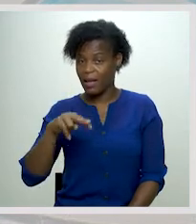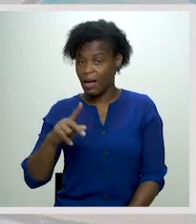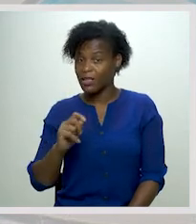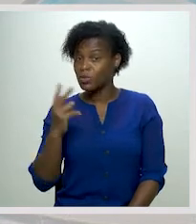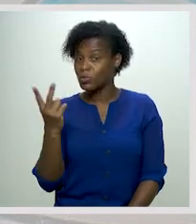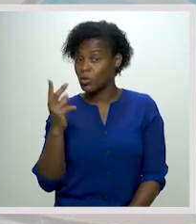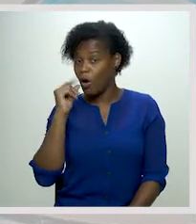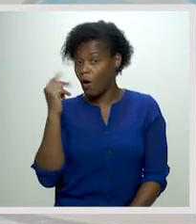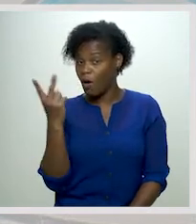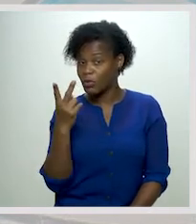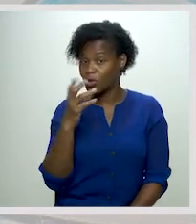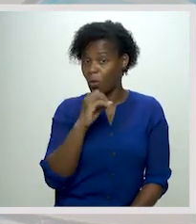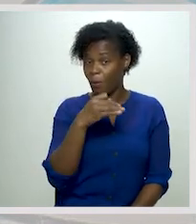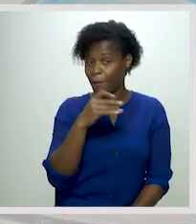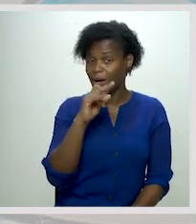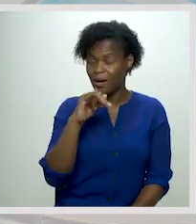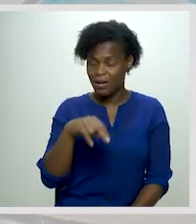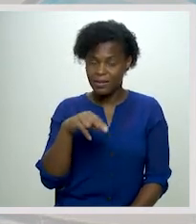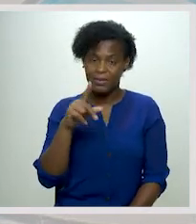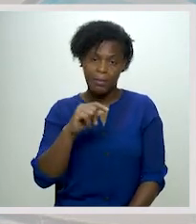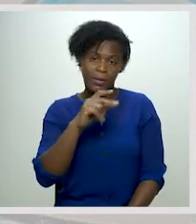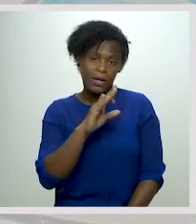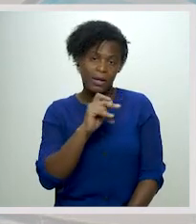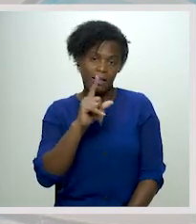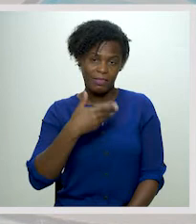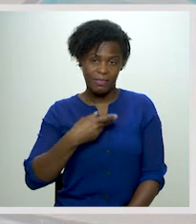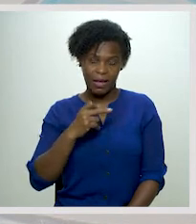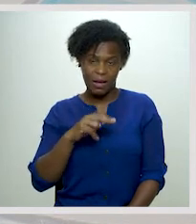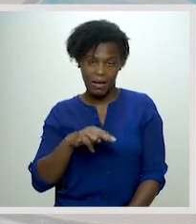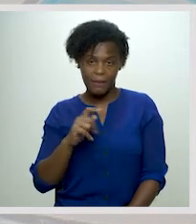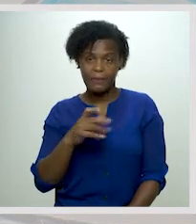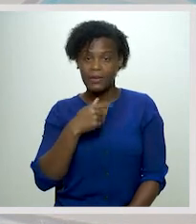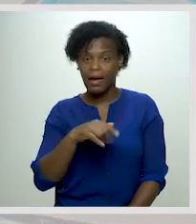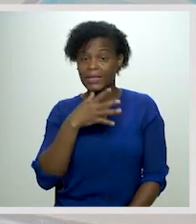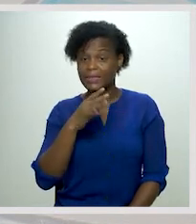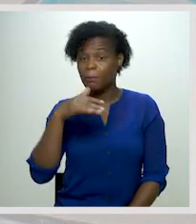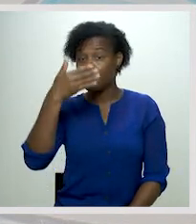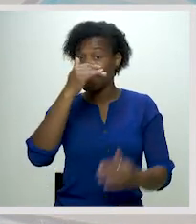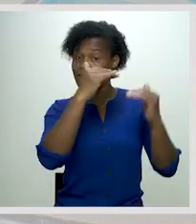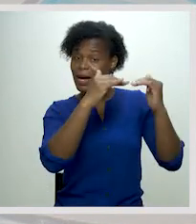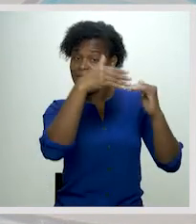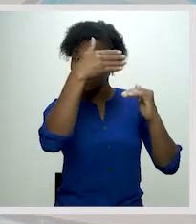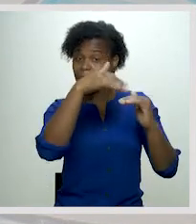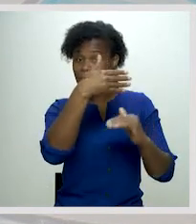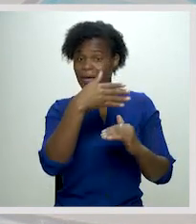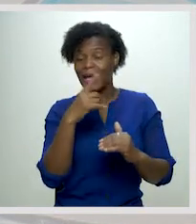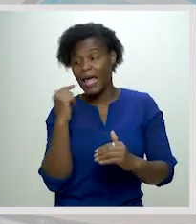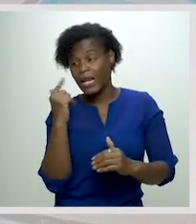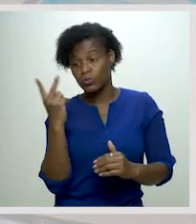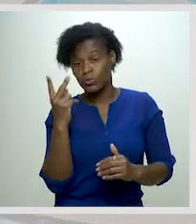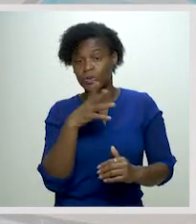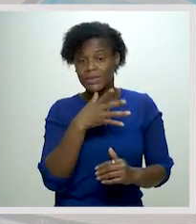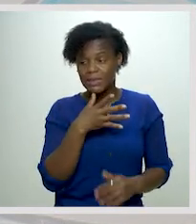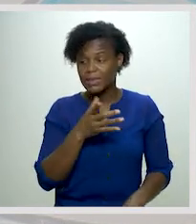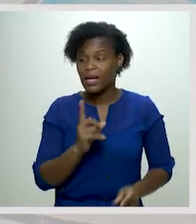e Haldane teriam dito, na primeira fase da formação das estruturas pré-biológicas, Oparin e Haldane